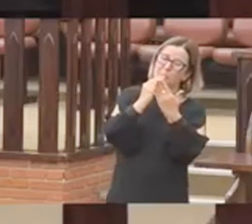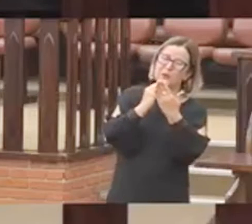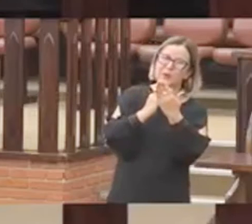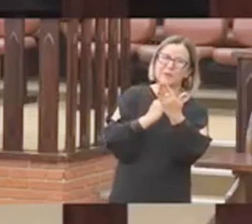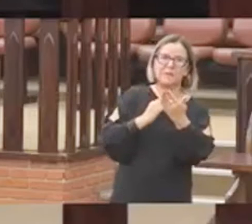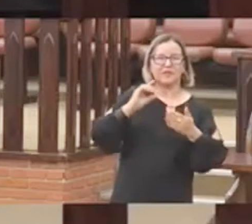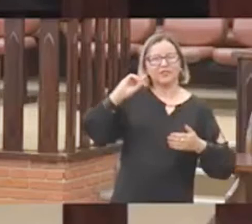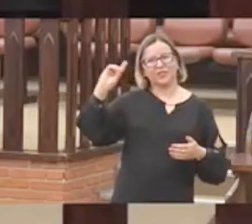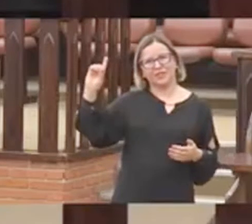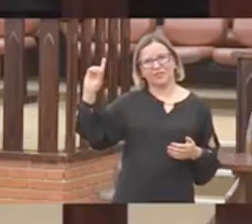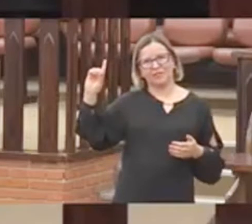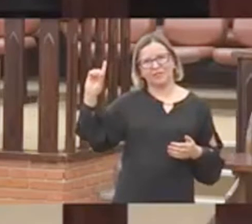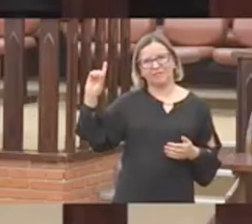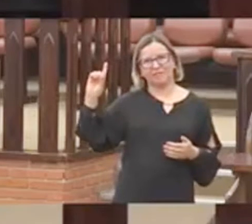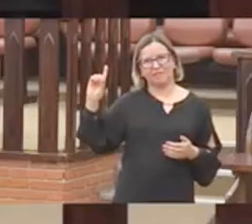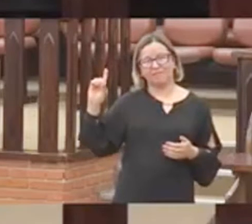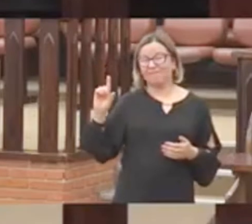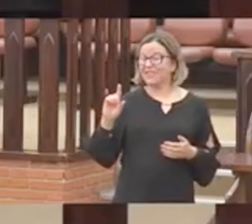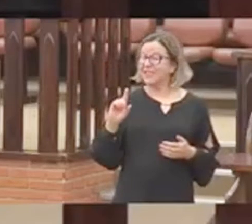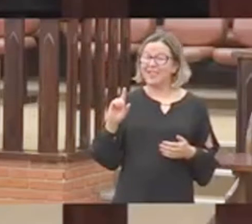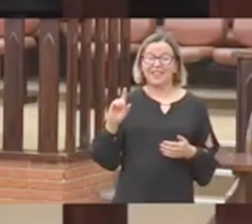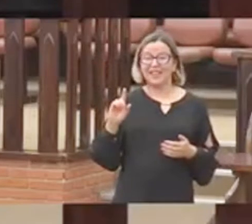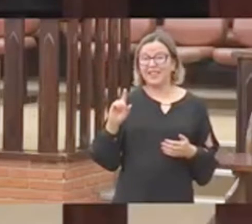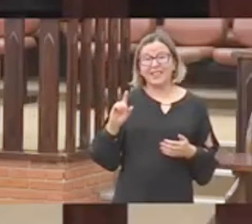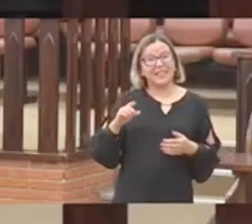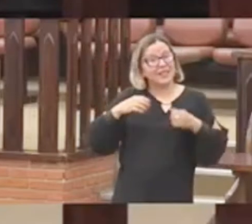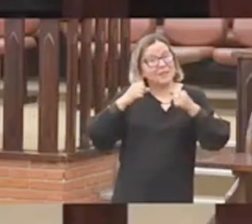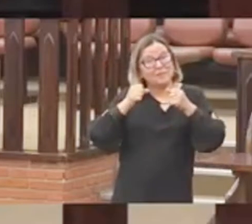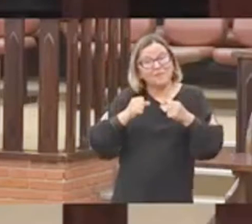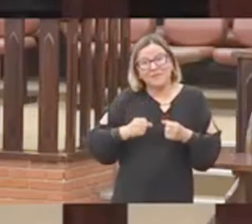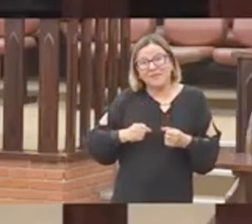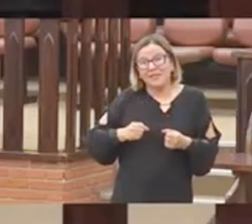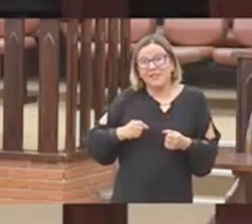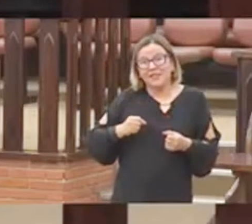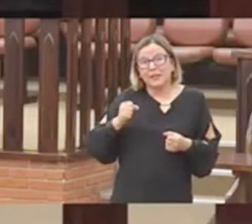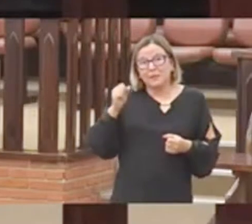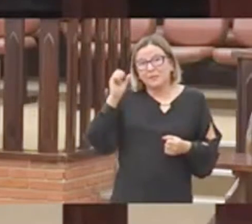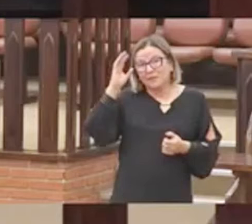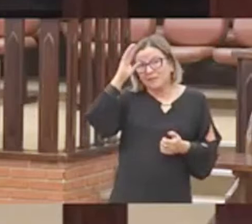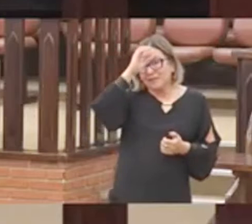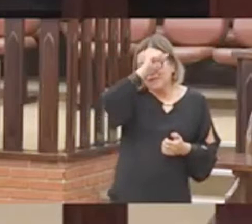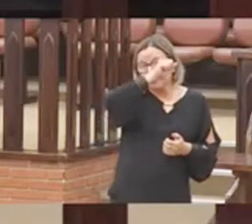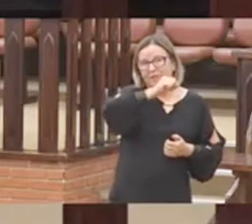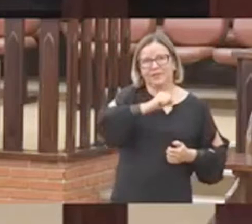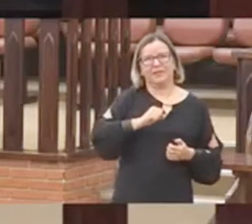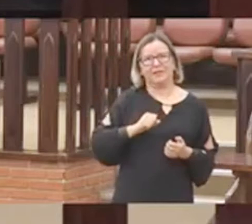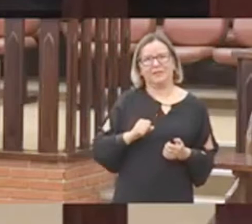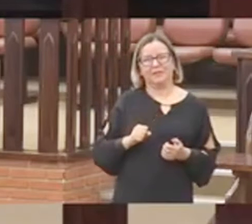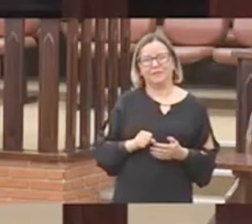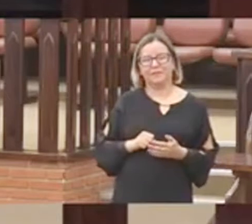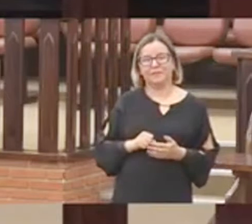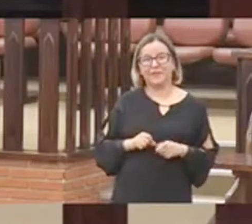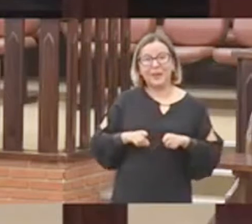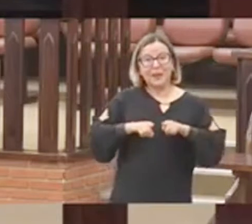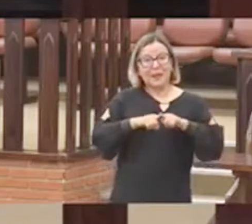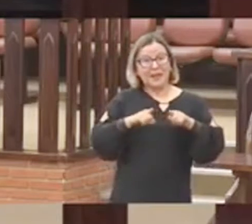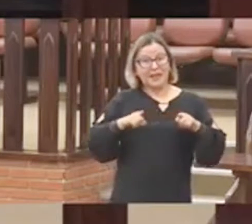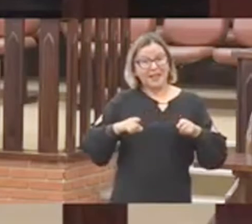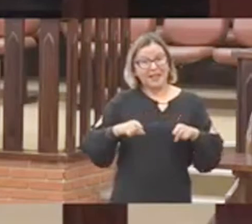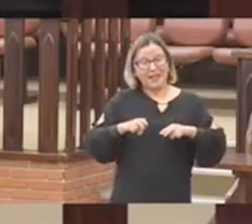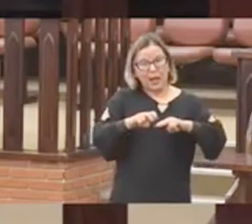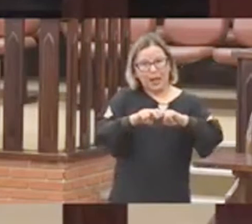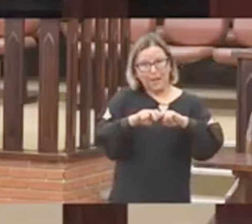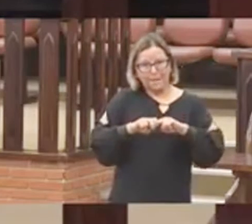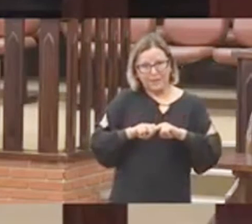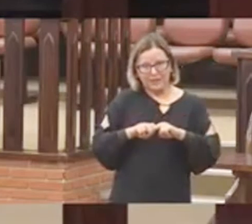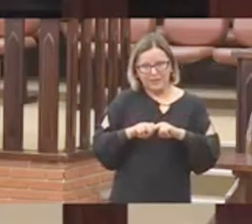nem podemos entender quais são esses desígnios. Mas é por isso que nós somos